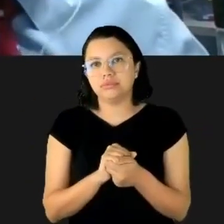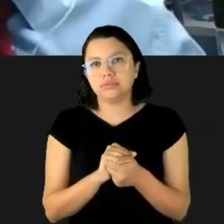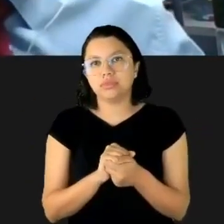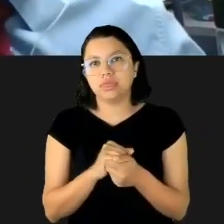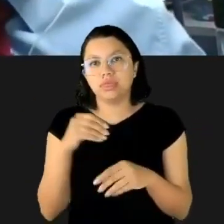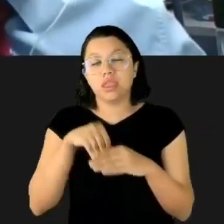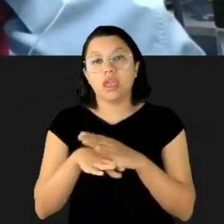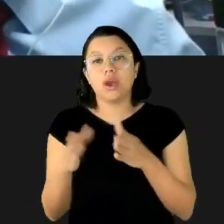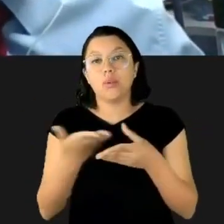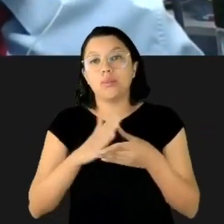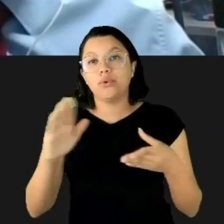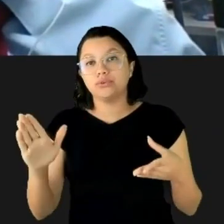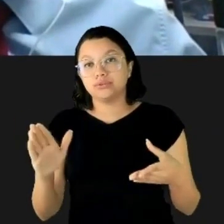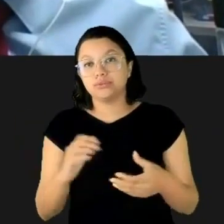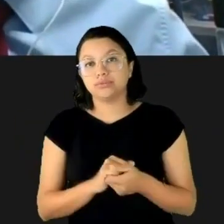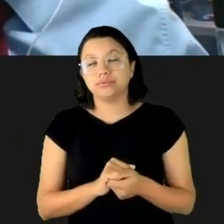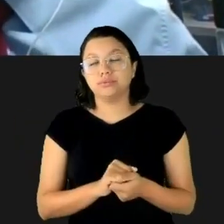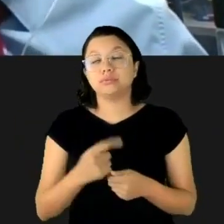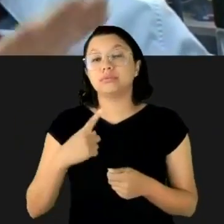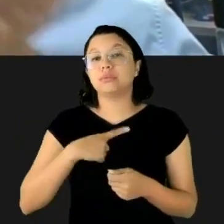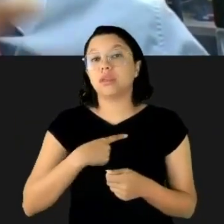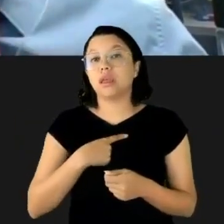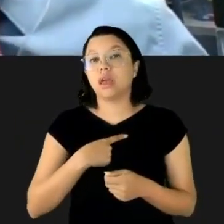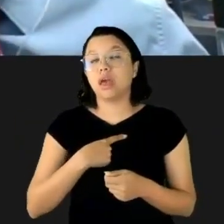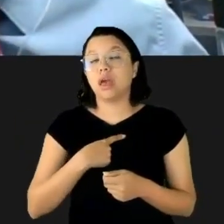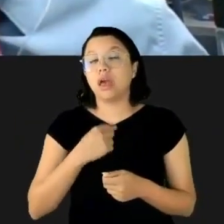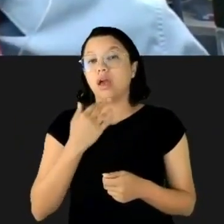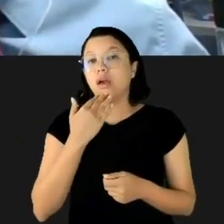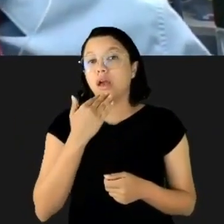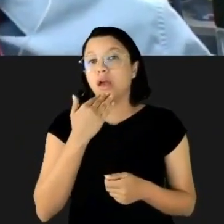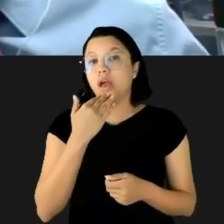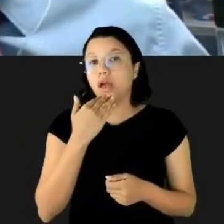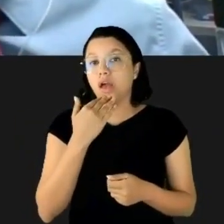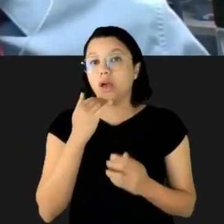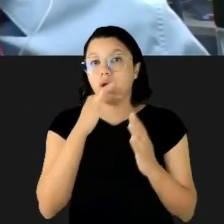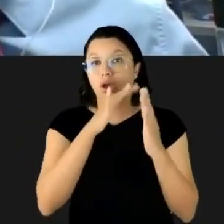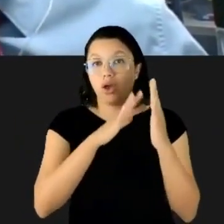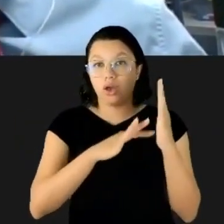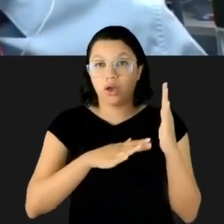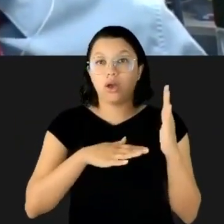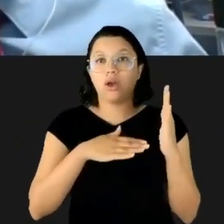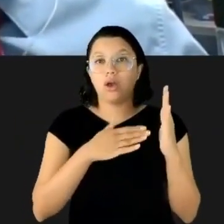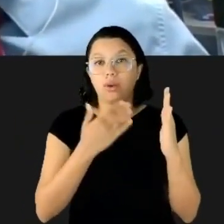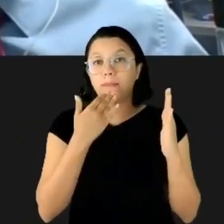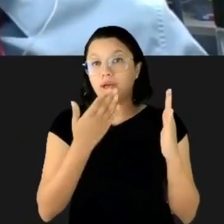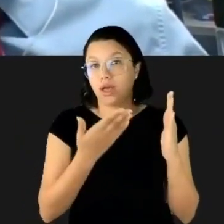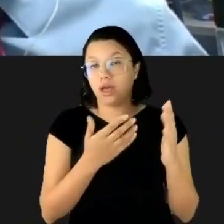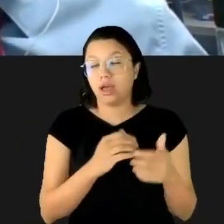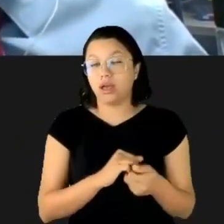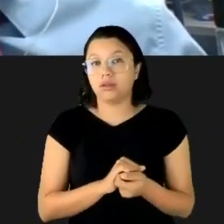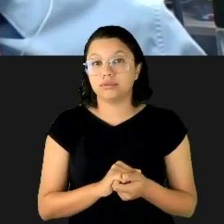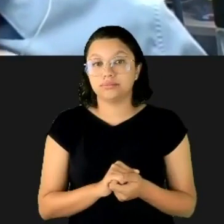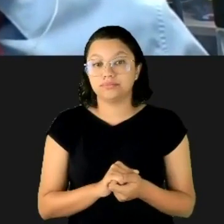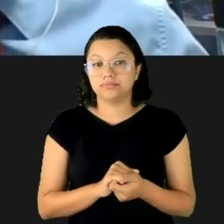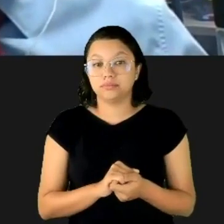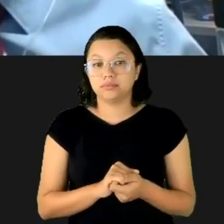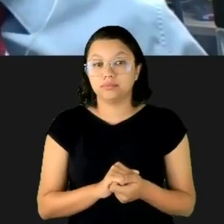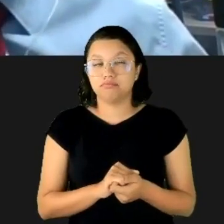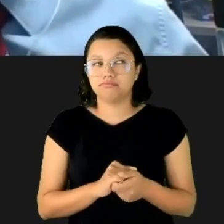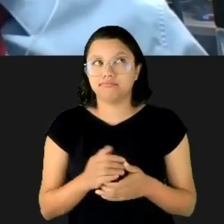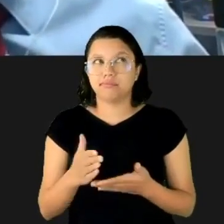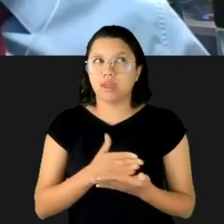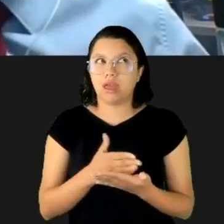o processo ele tem uma petição ou alguma coisa algum